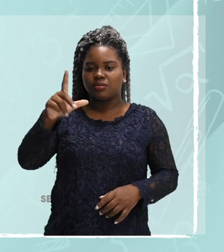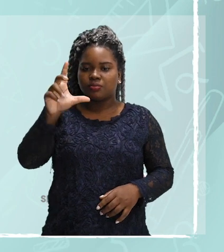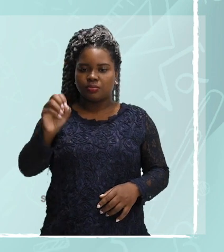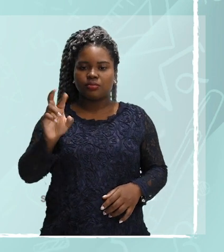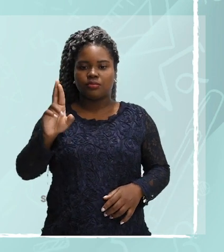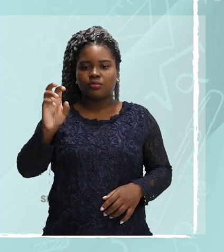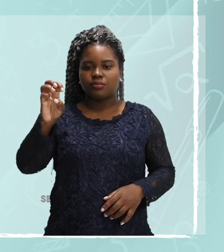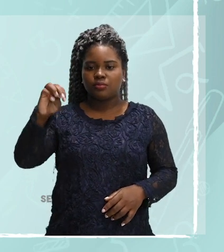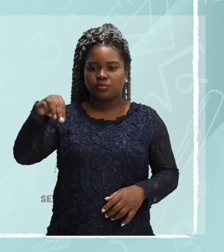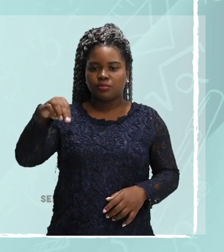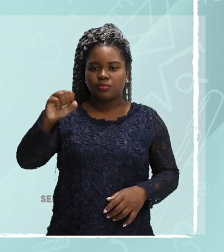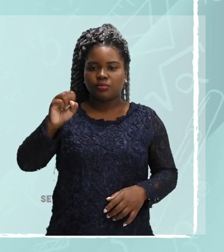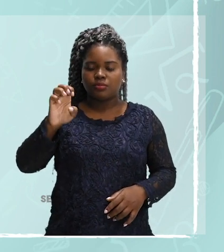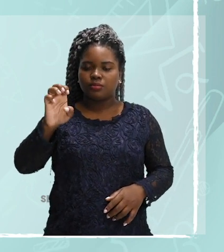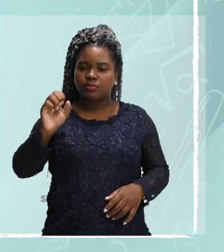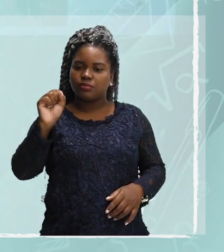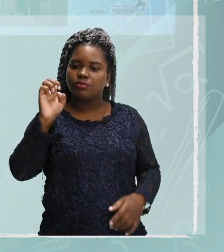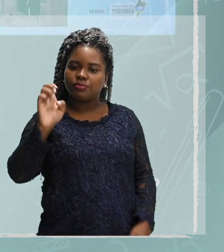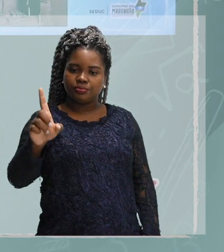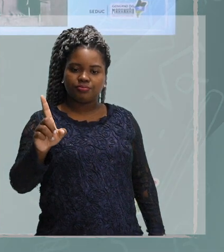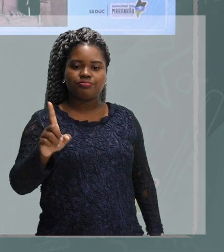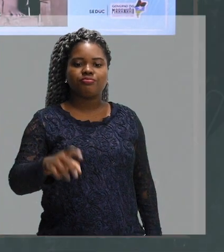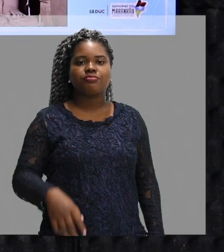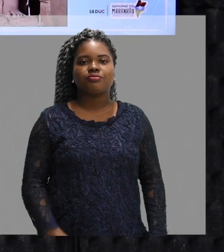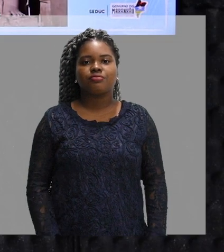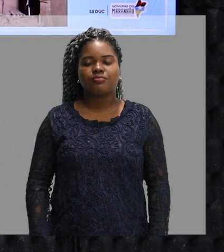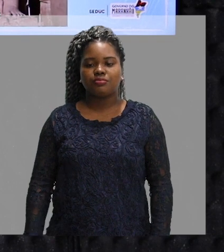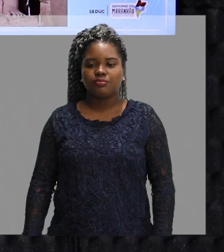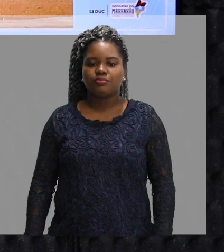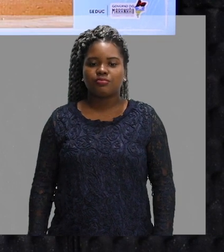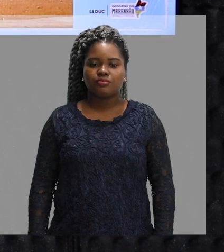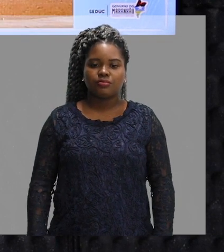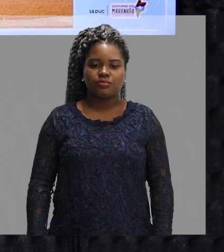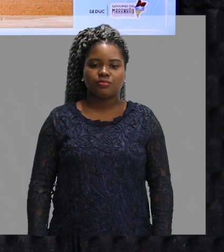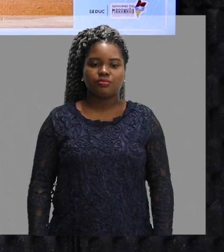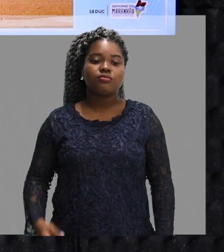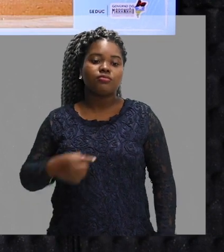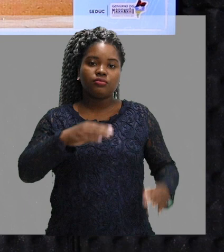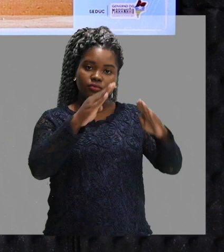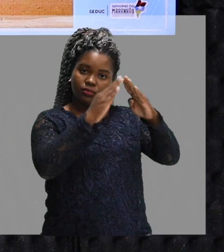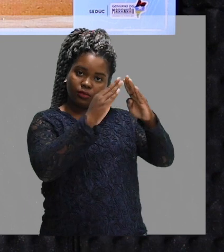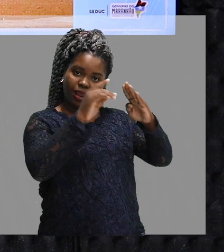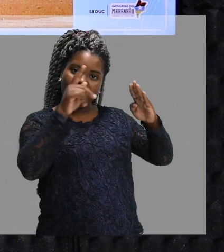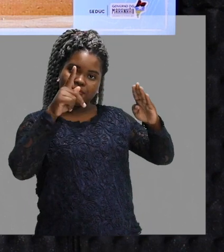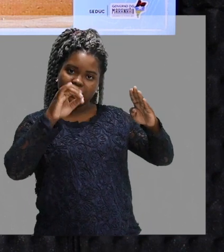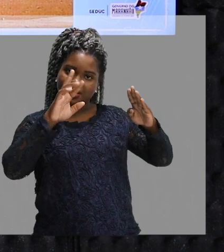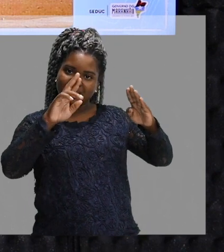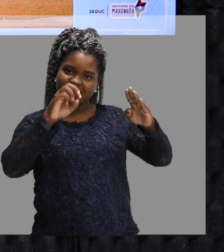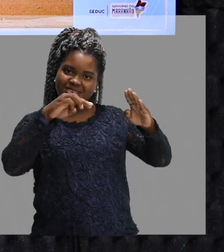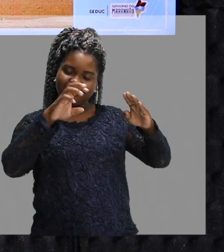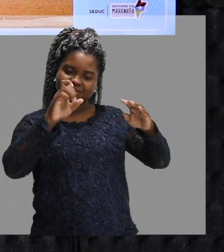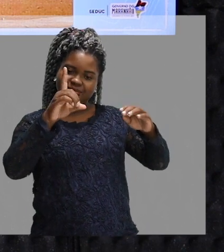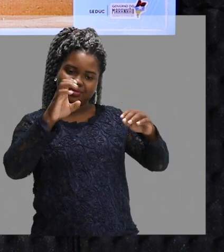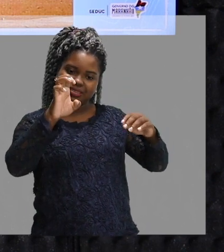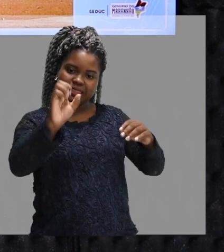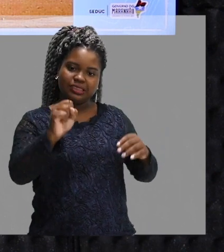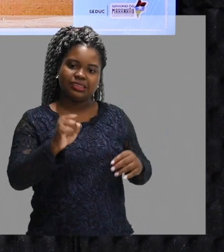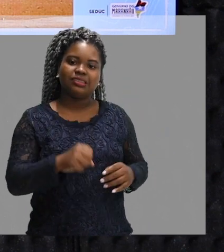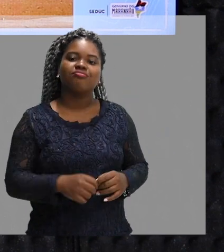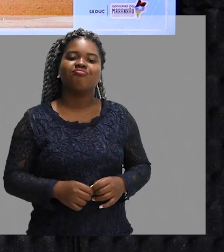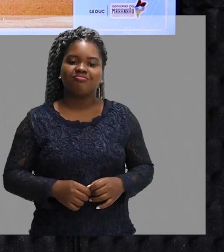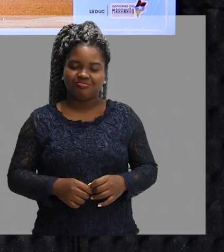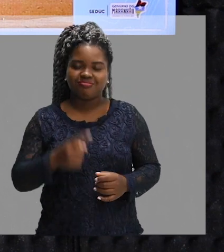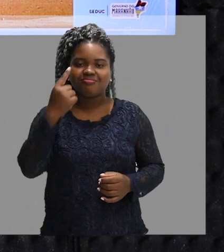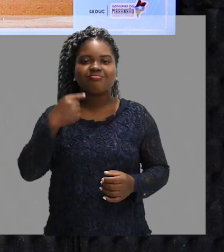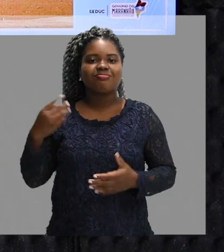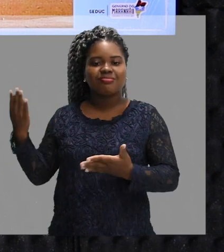na montanha. E aí tem uma série de situações e histórias bem interessantes, porque o que não falta são histórias interessantes sobre o Egito Antigo. As pirâmides de Gizé,